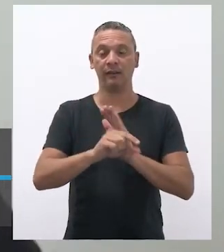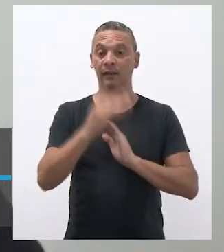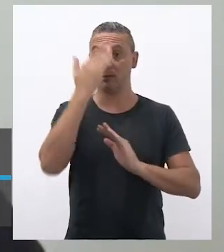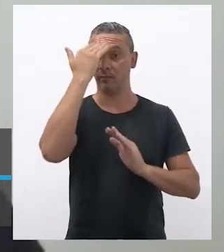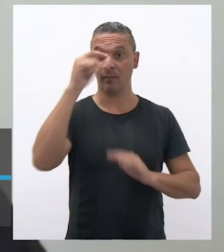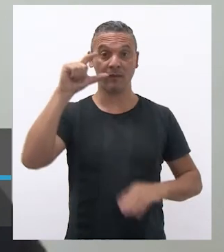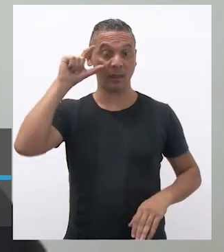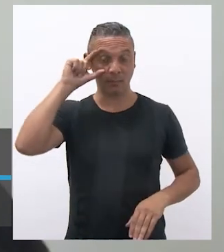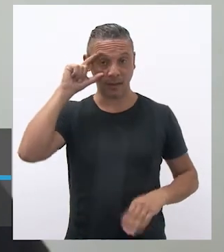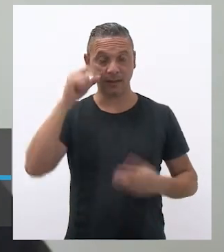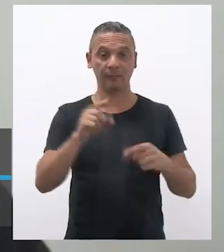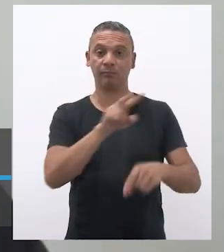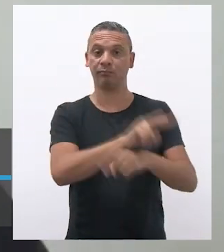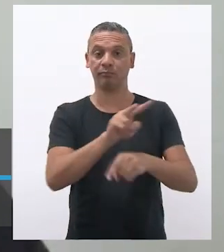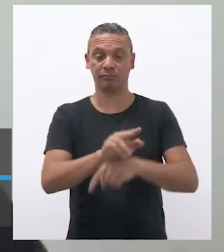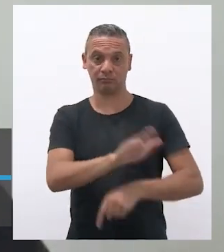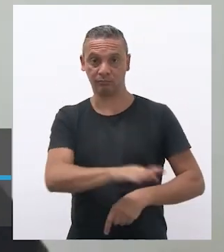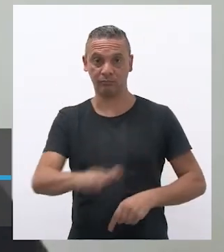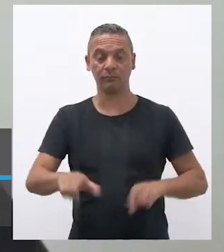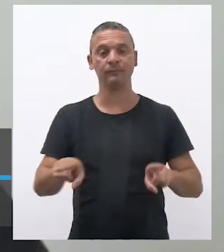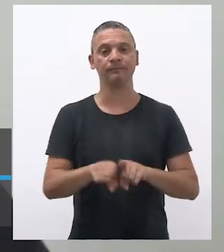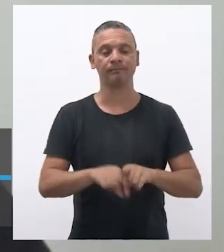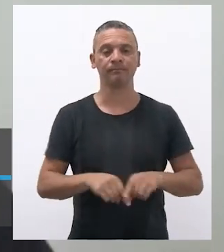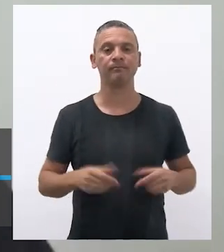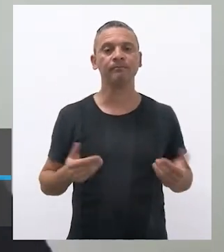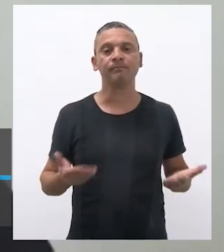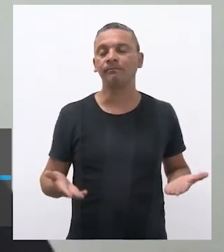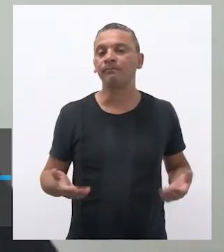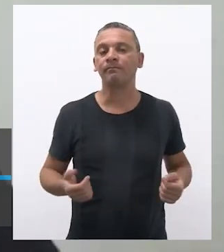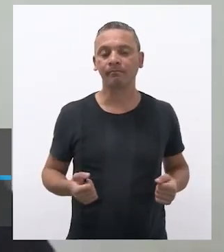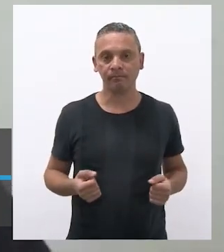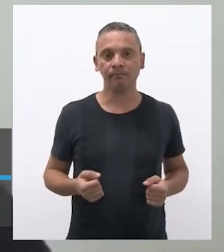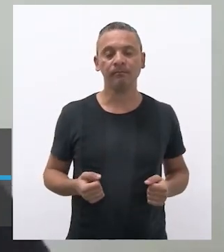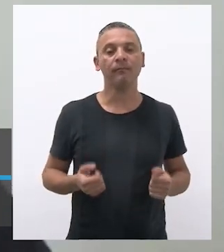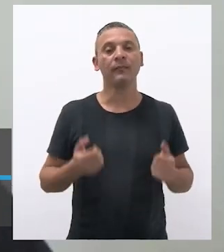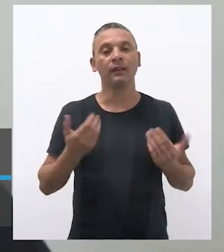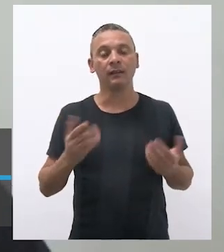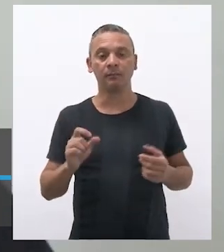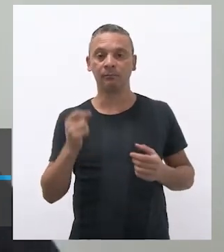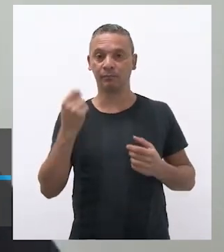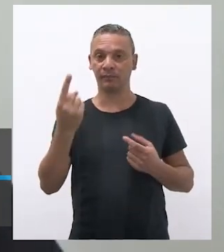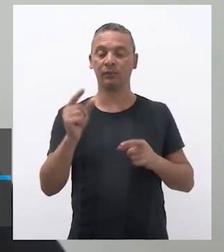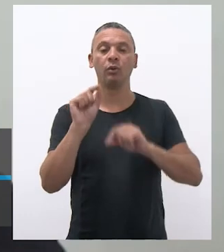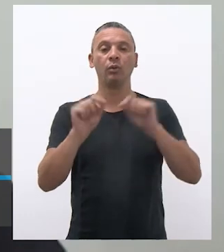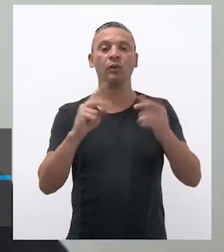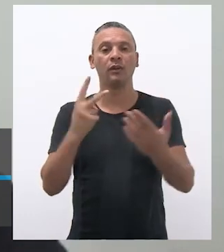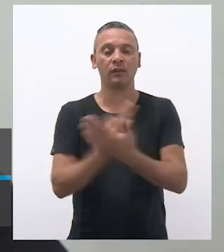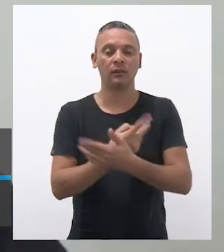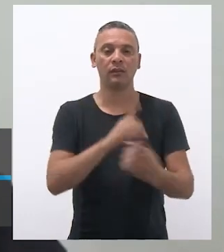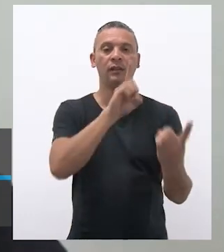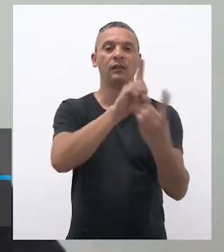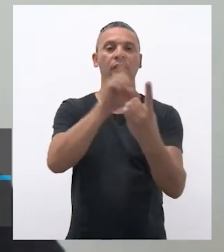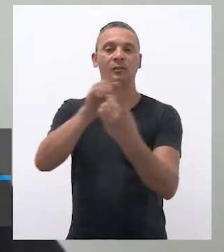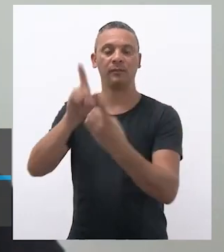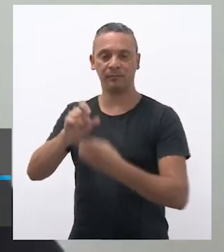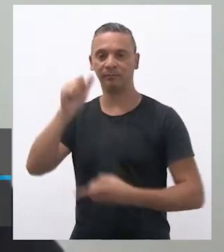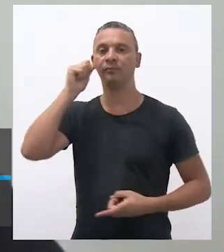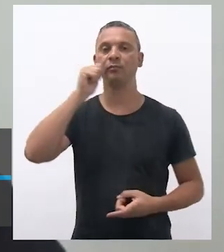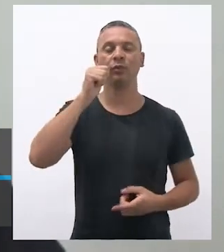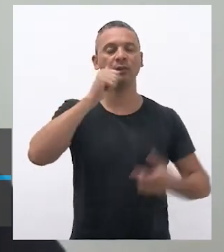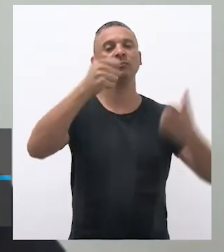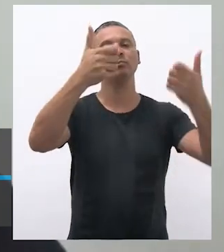de crianças e adolescentes. Então, nesses casos, o atendimento das mulheres, né, se